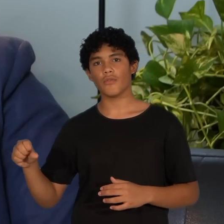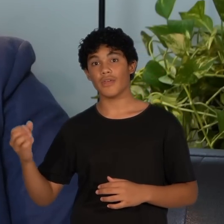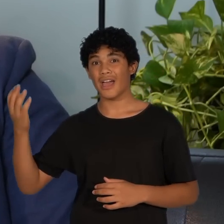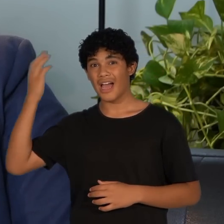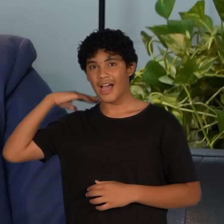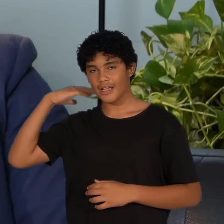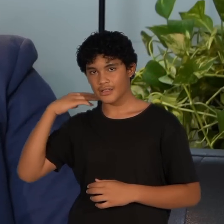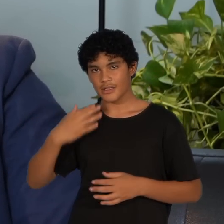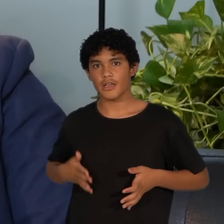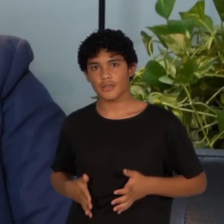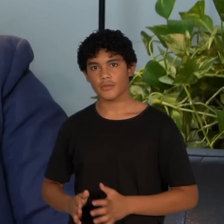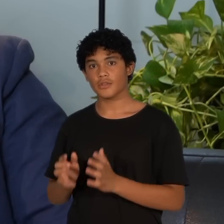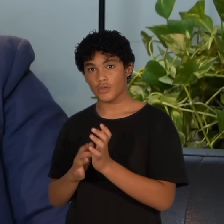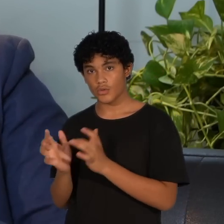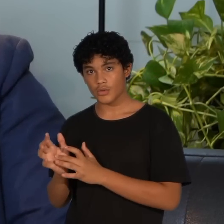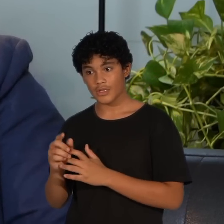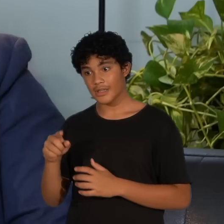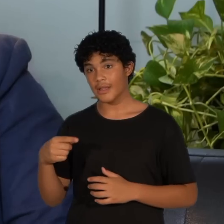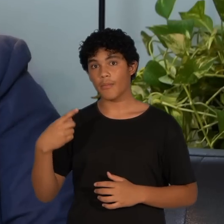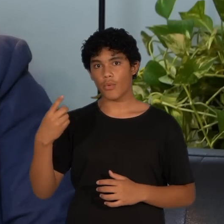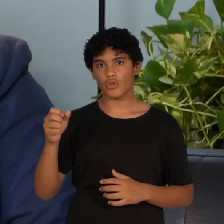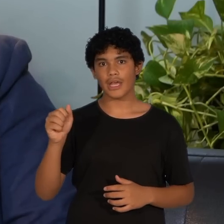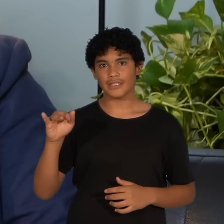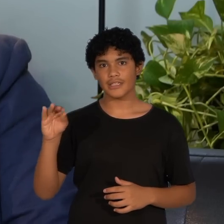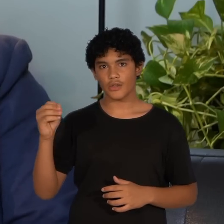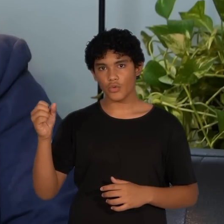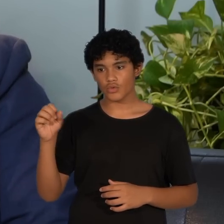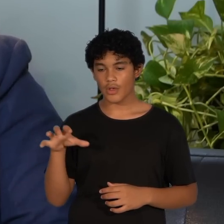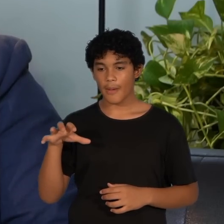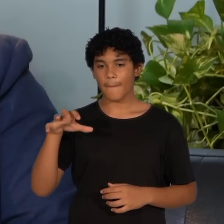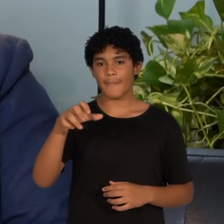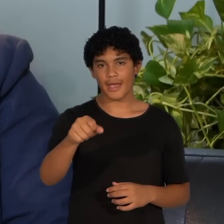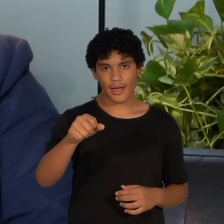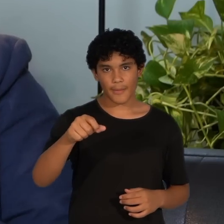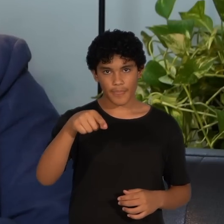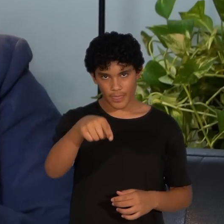a.C. Depois teve a tomada pelos assírios, né? Quando